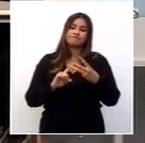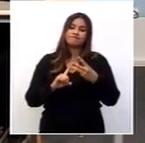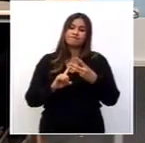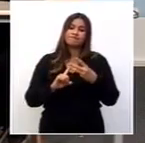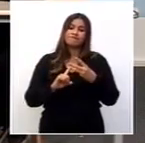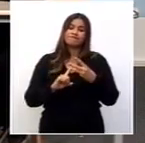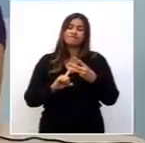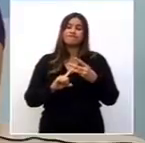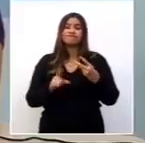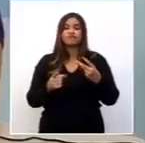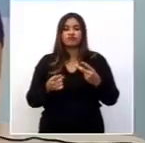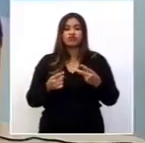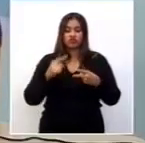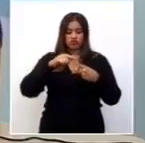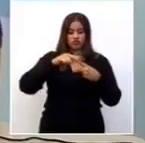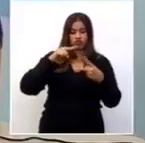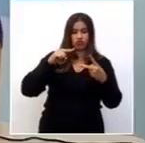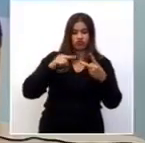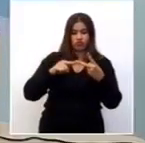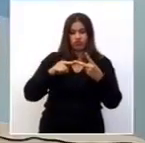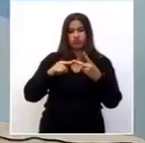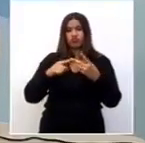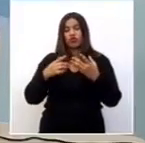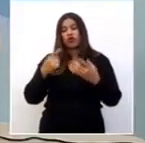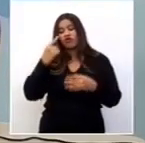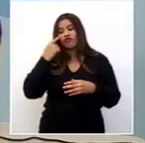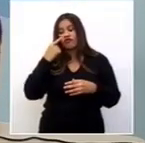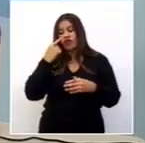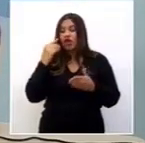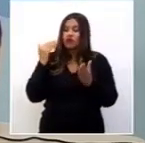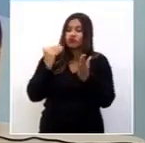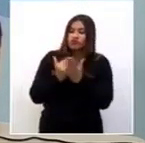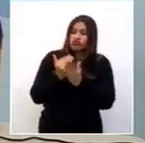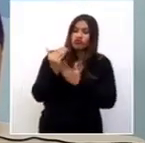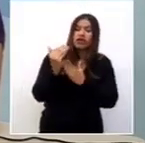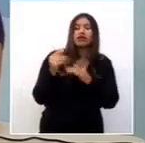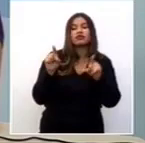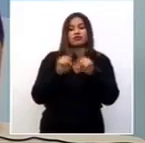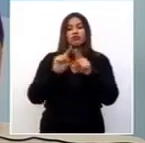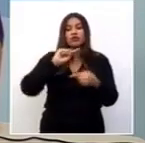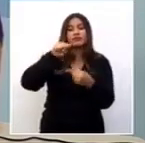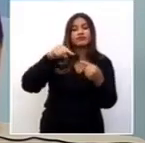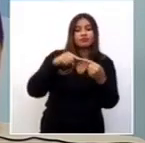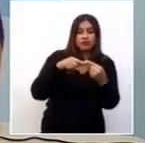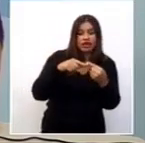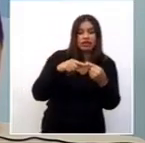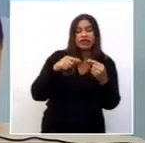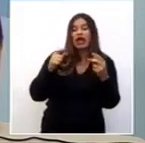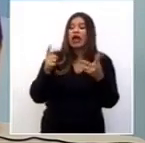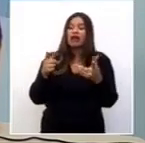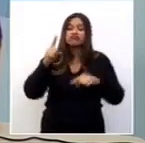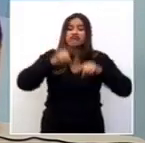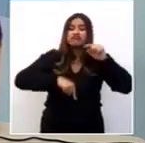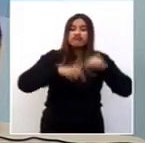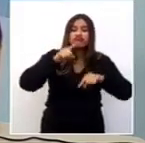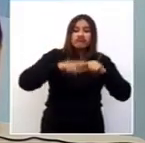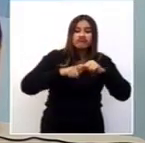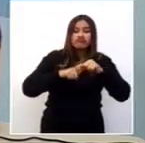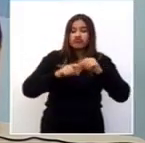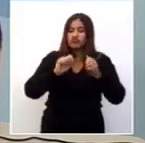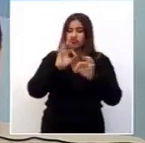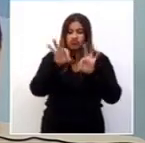ponto de partida e o ponto de chegada, é determinar os meios pelos quais o professor pode realizar, desenvolver